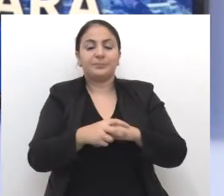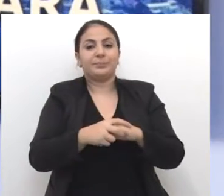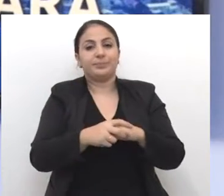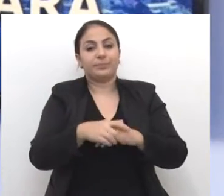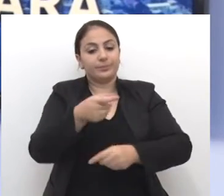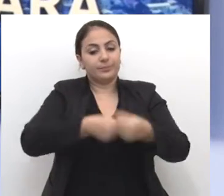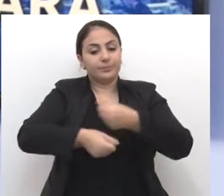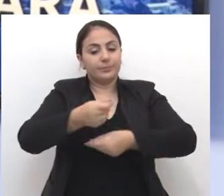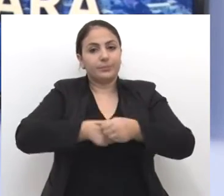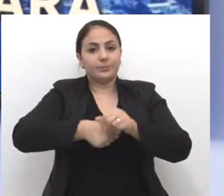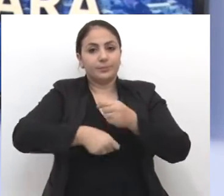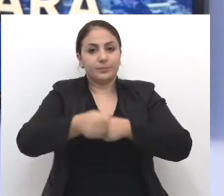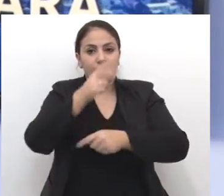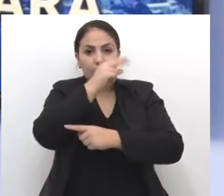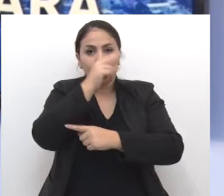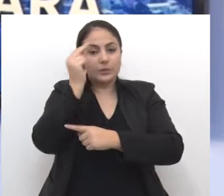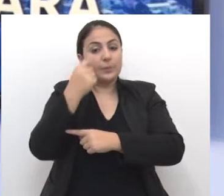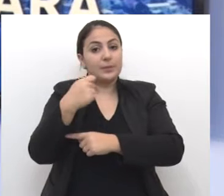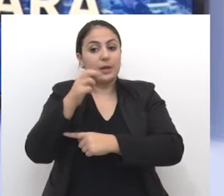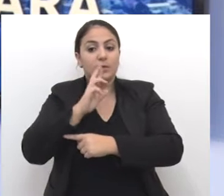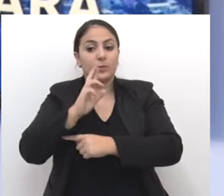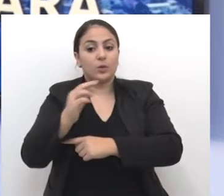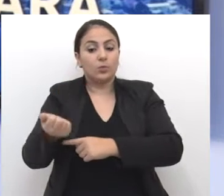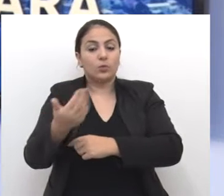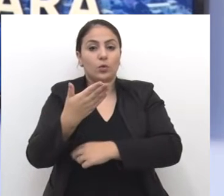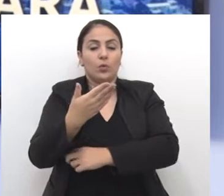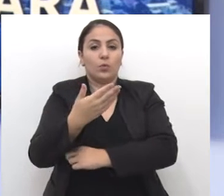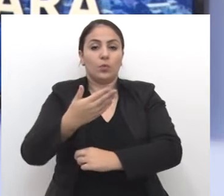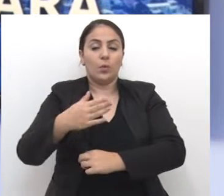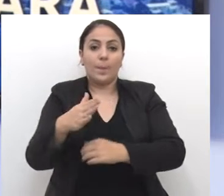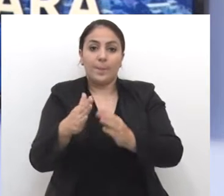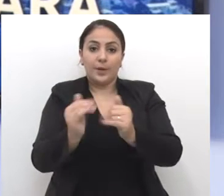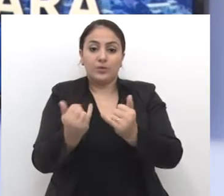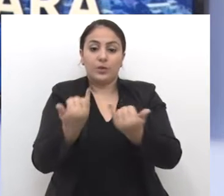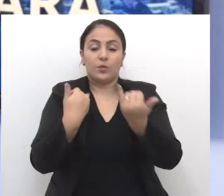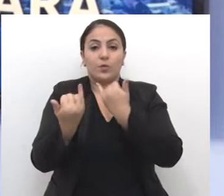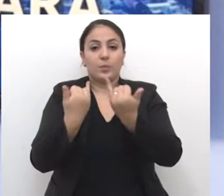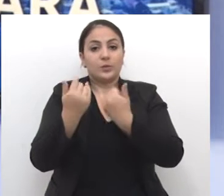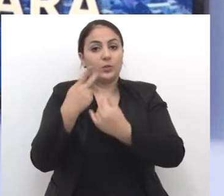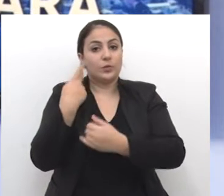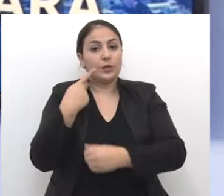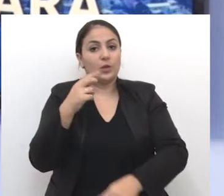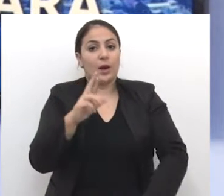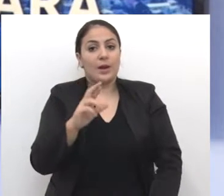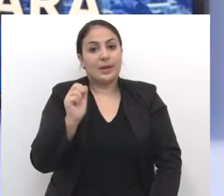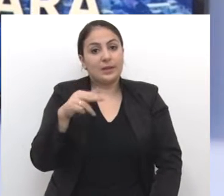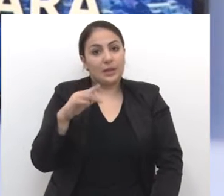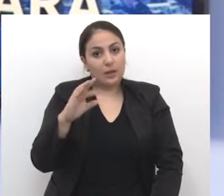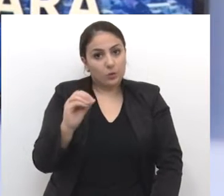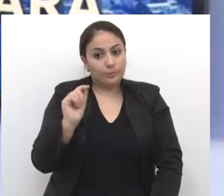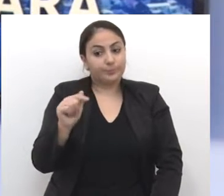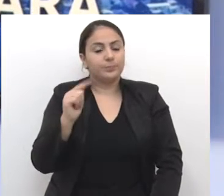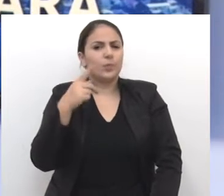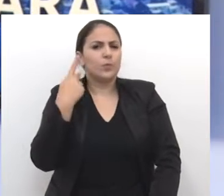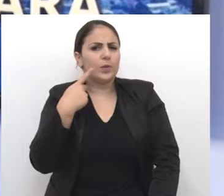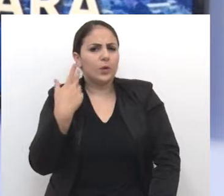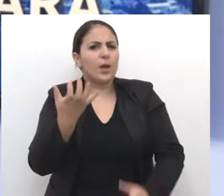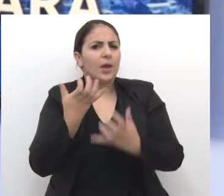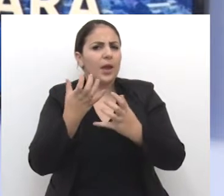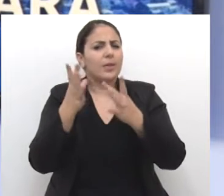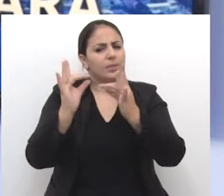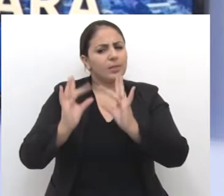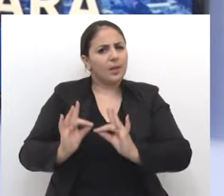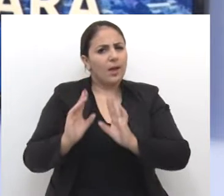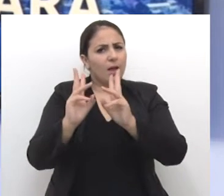A administração municipal terá que responder o novo pedido de informações do vereador Renato Tchecker. O parlamentar